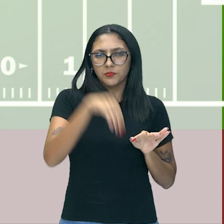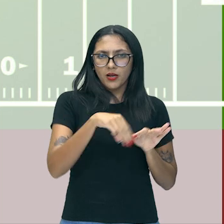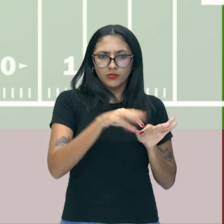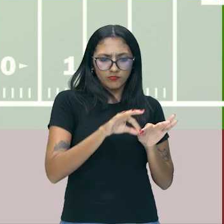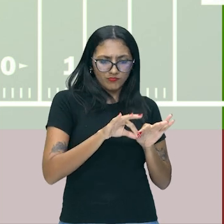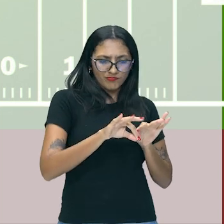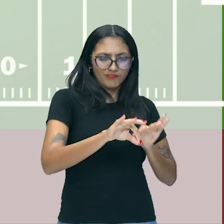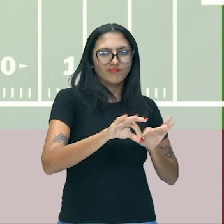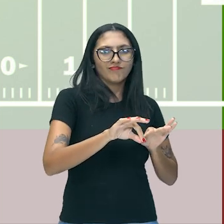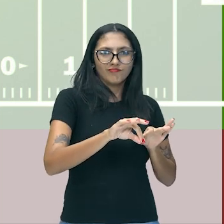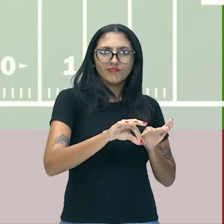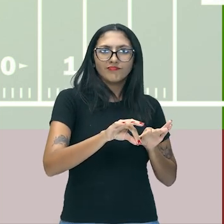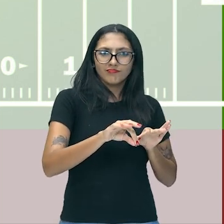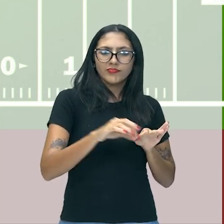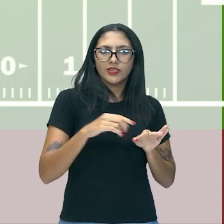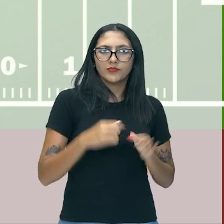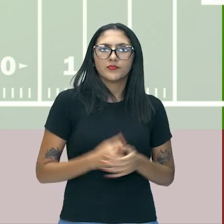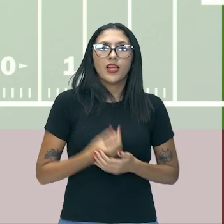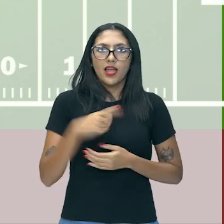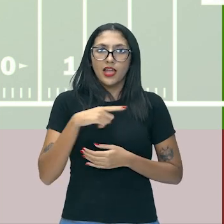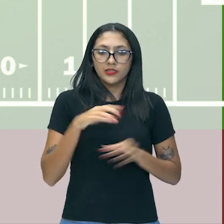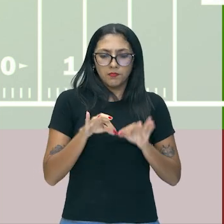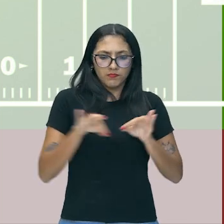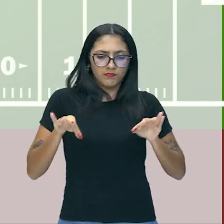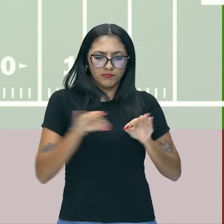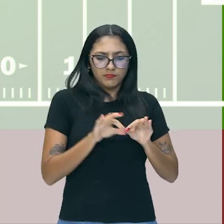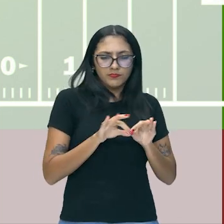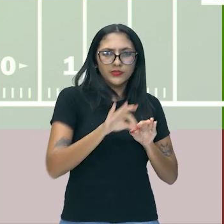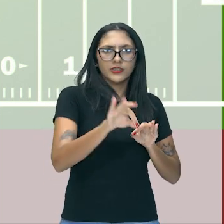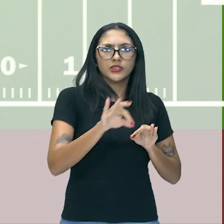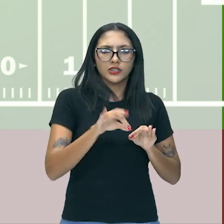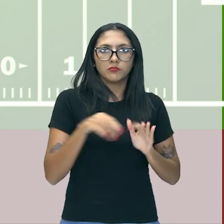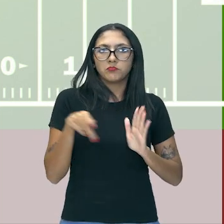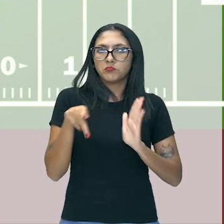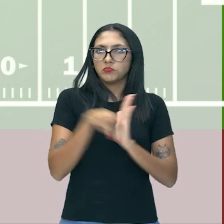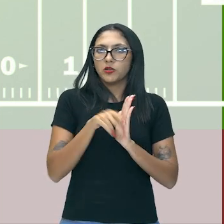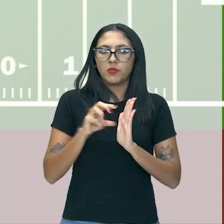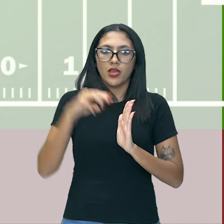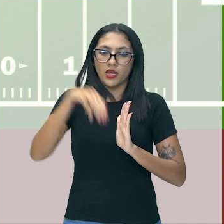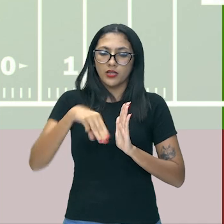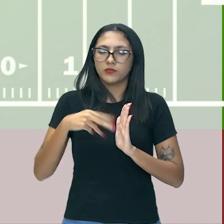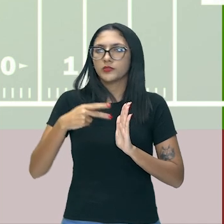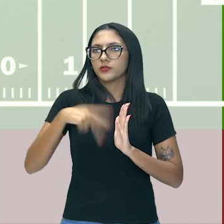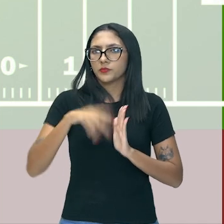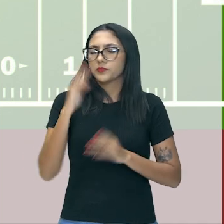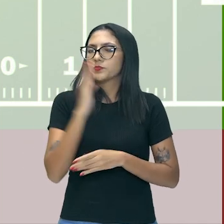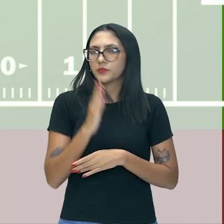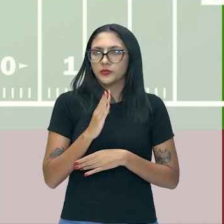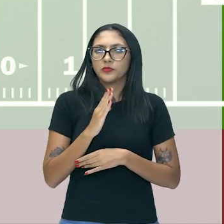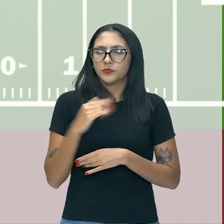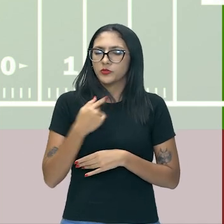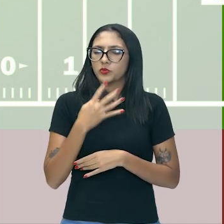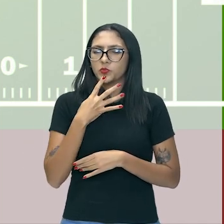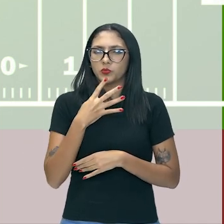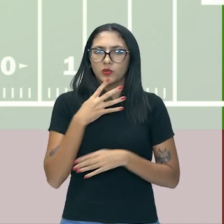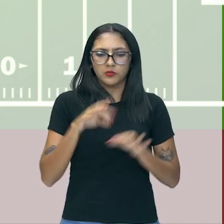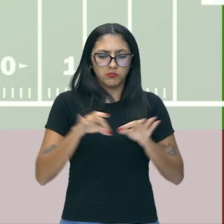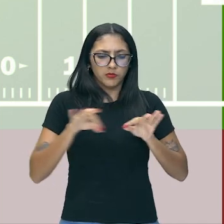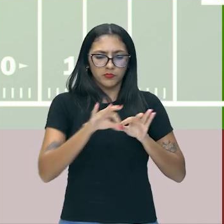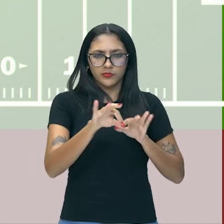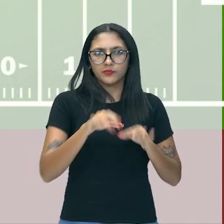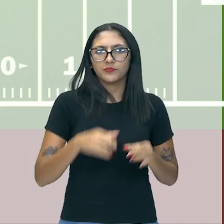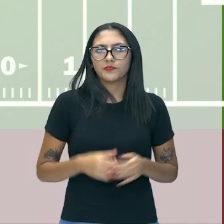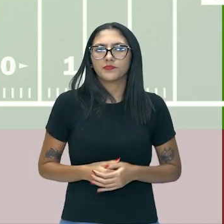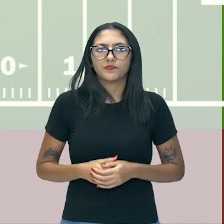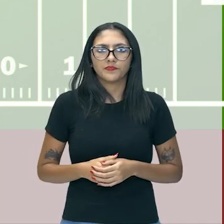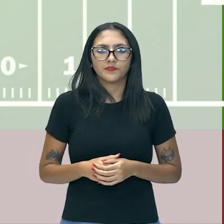de largura. Essas medidas aí que são dadas em metros, ok? E agora a